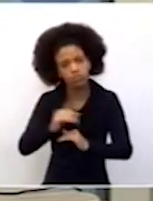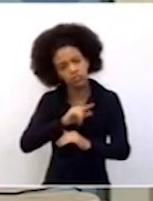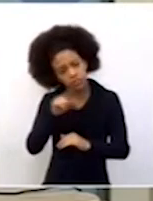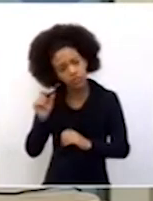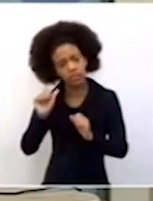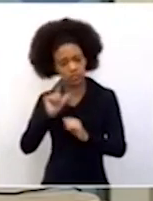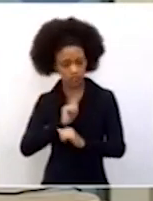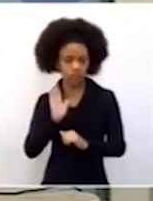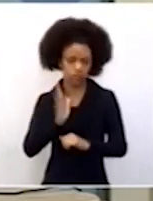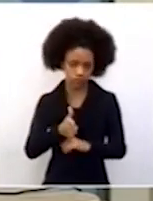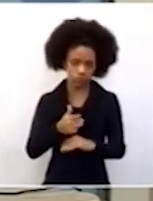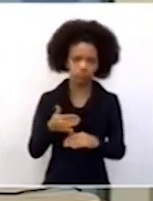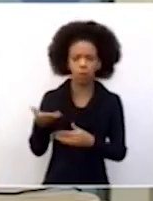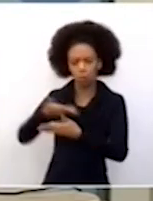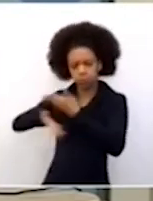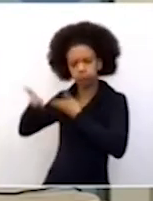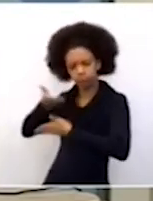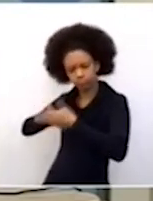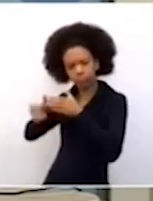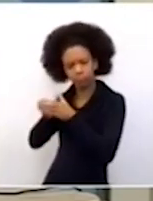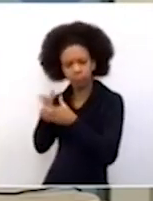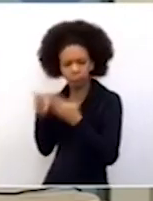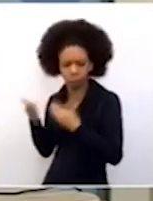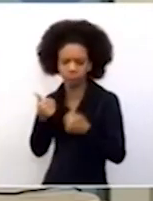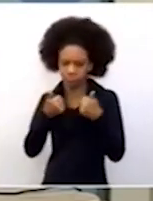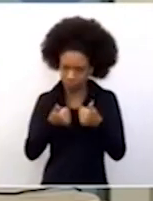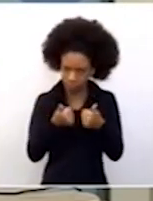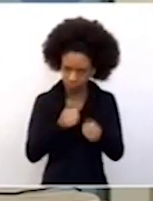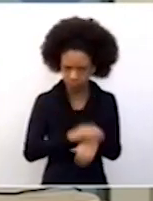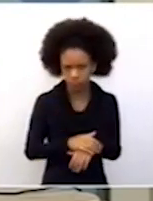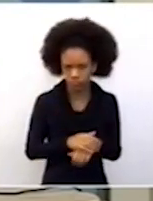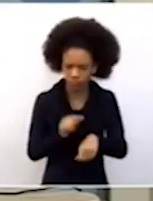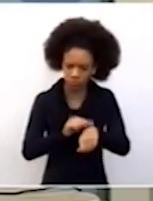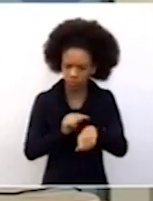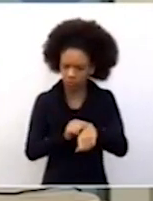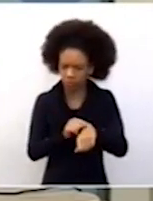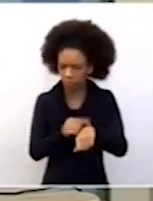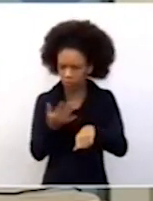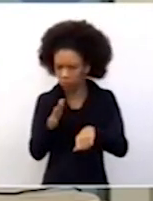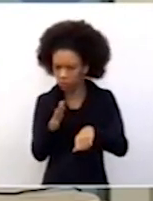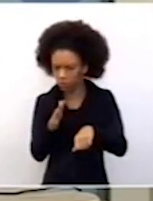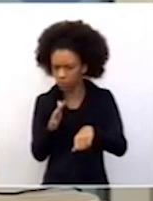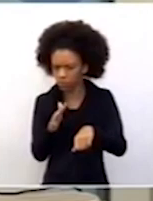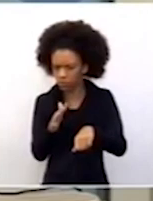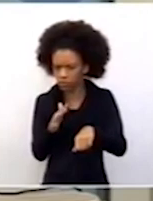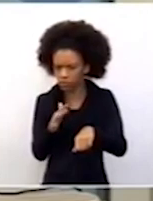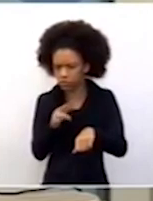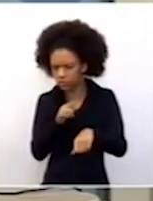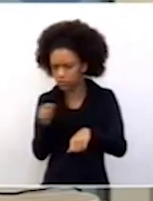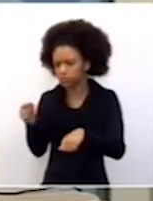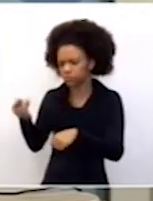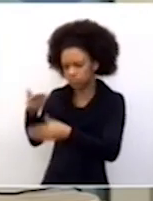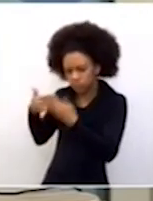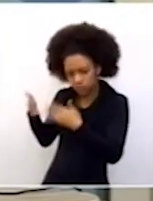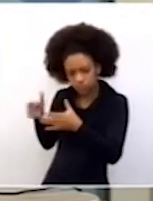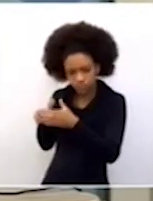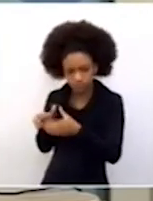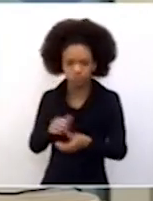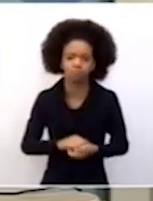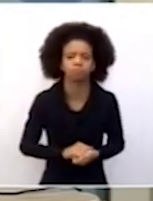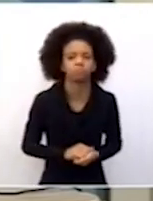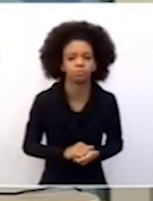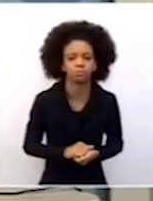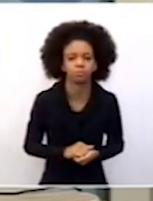vocês contribuíssem com essas informações, com essa reflexão no chat, tá? Temos um tempinho para os professores colocar essas informações aí no chat,